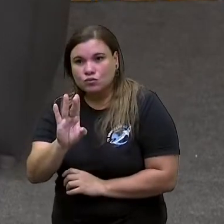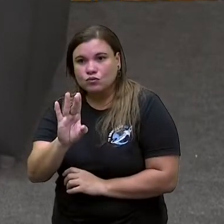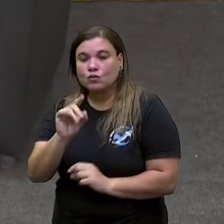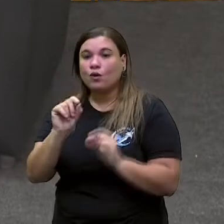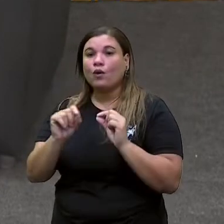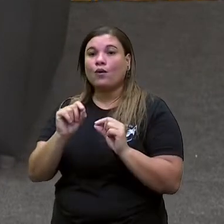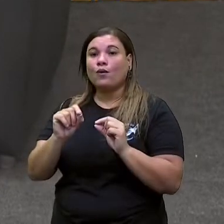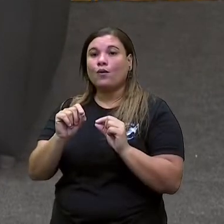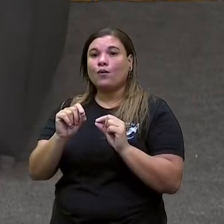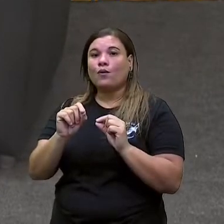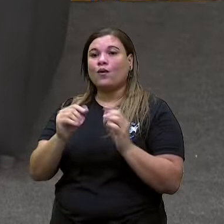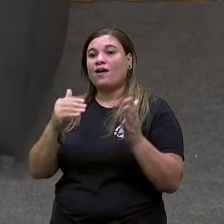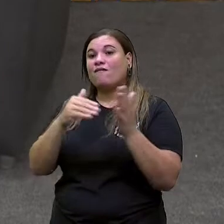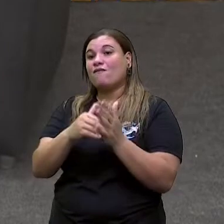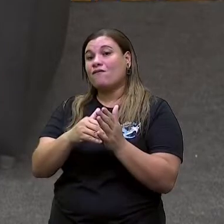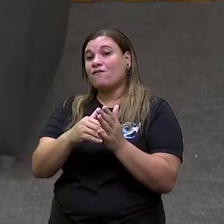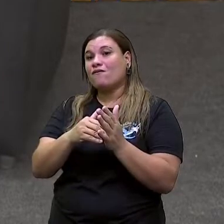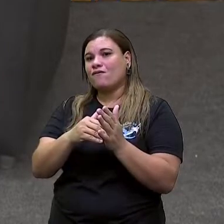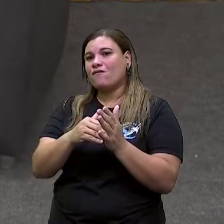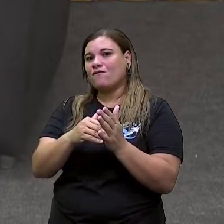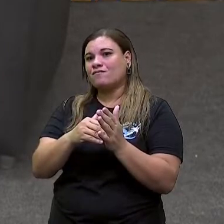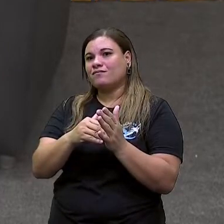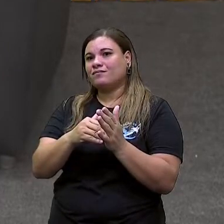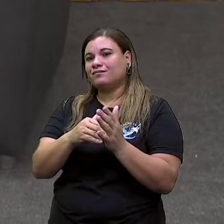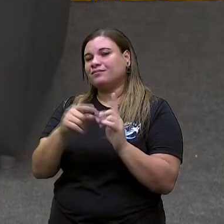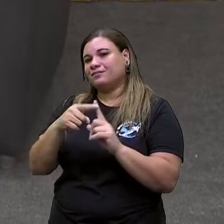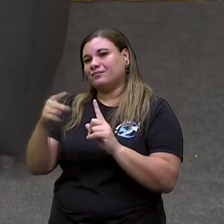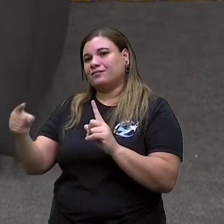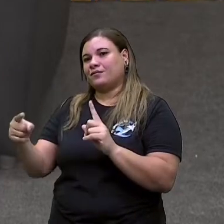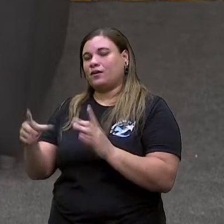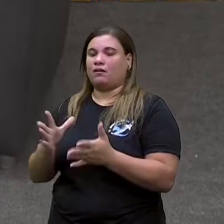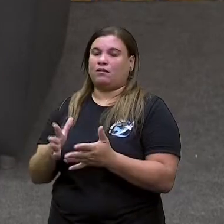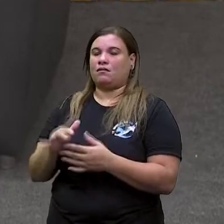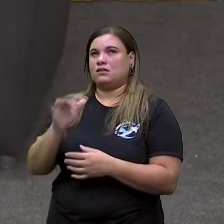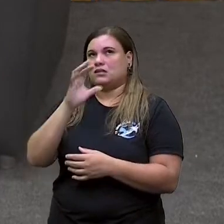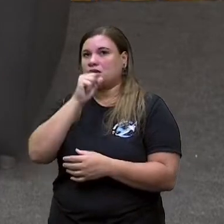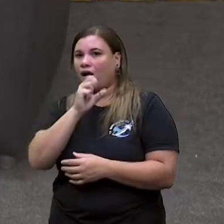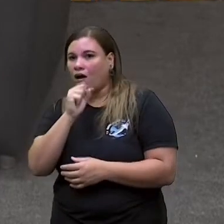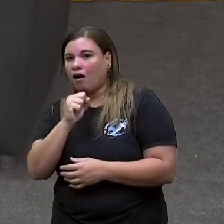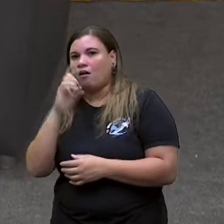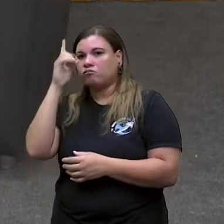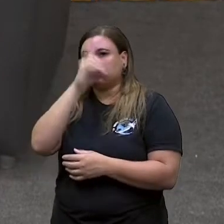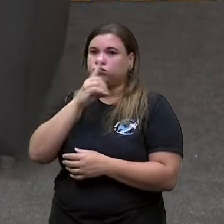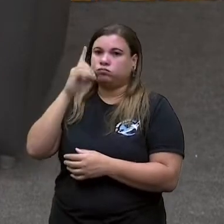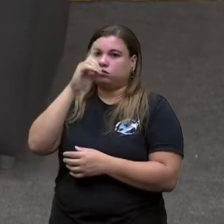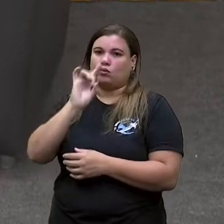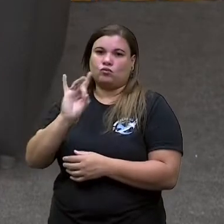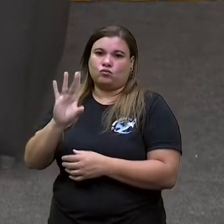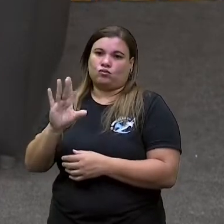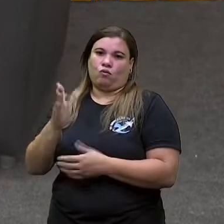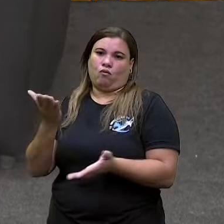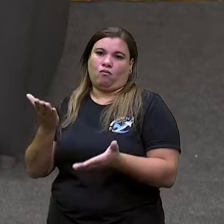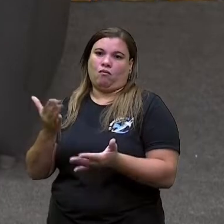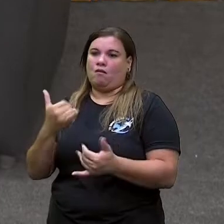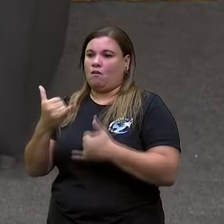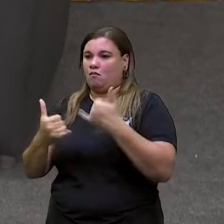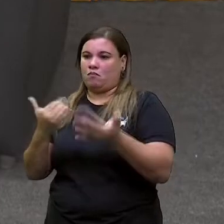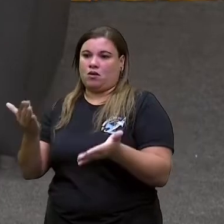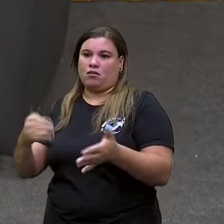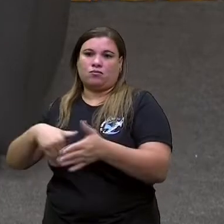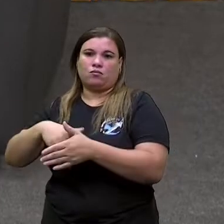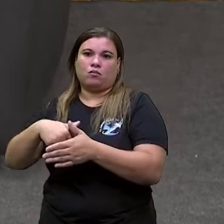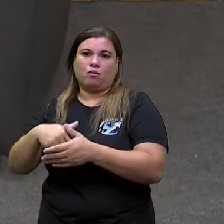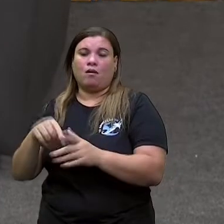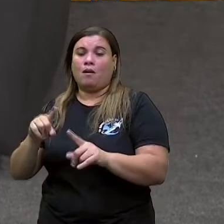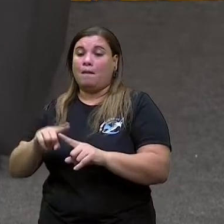vai andar. Né? Por quê? Não tem um ritmo. Ou seja, não faz uma caminhada